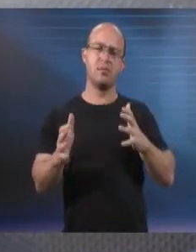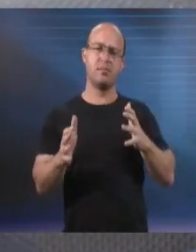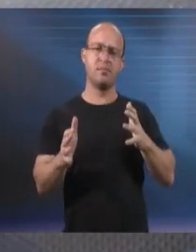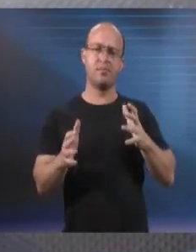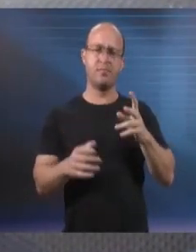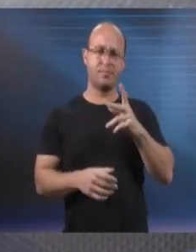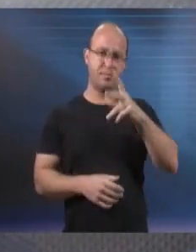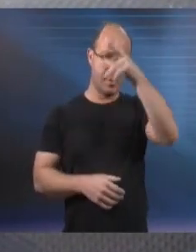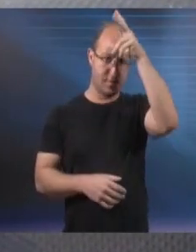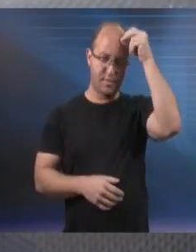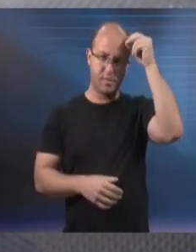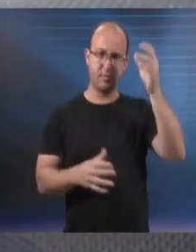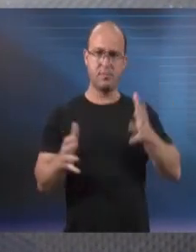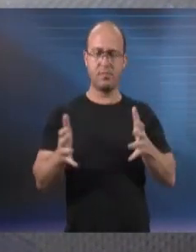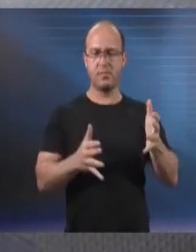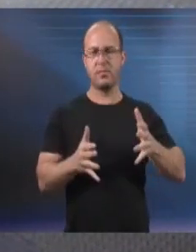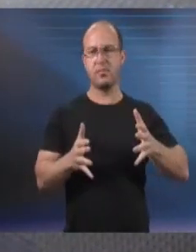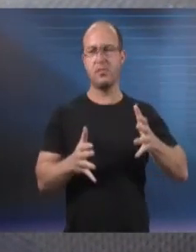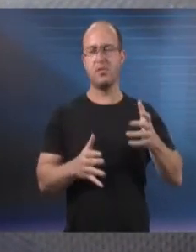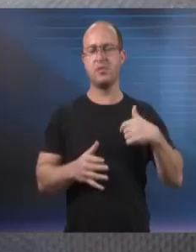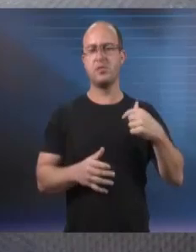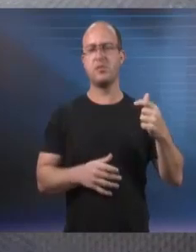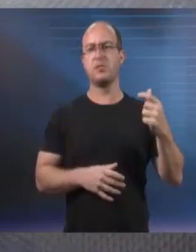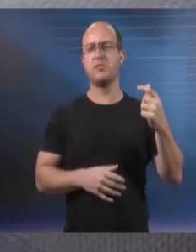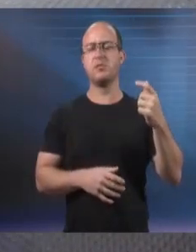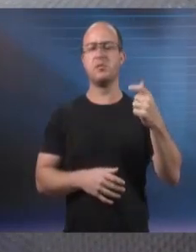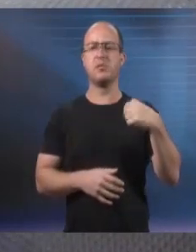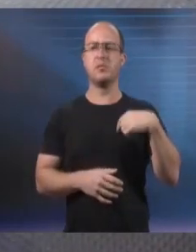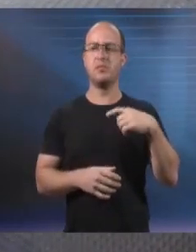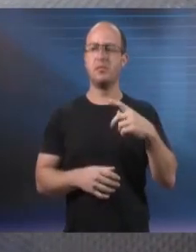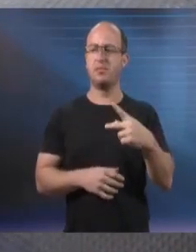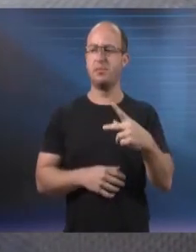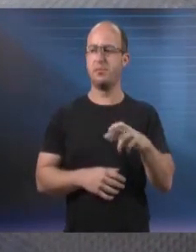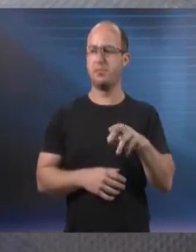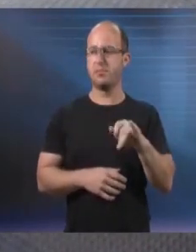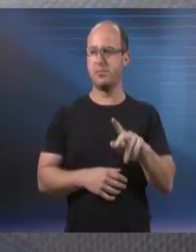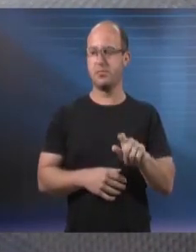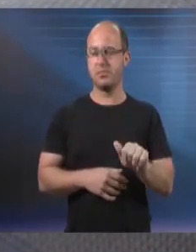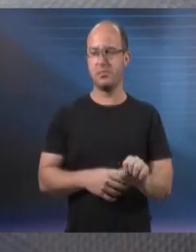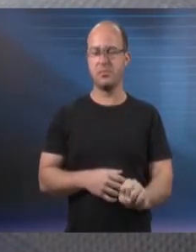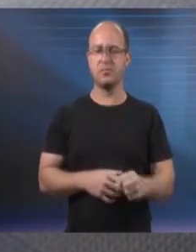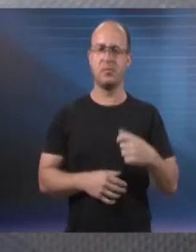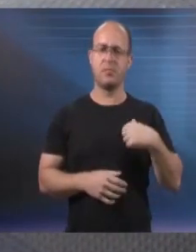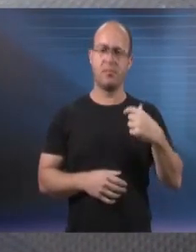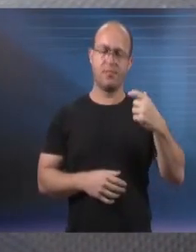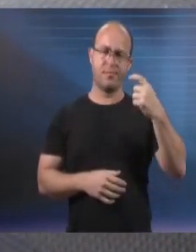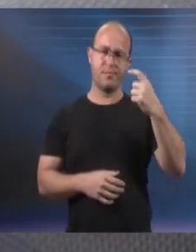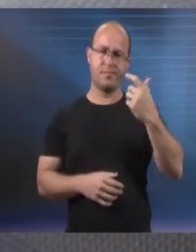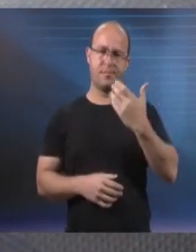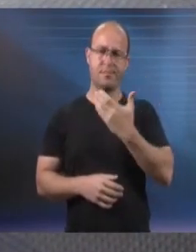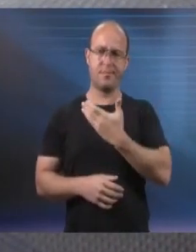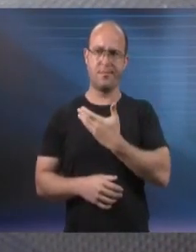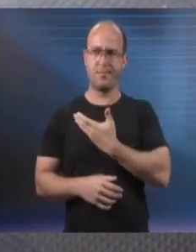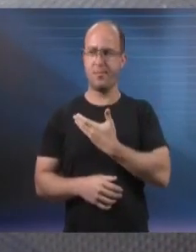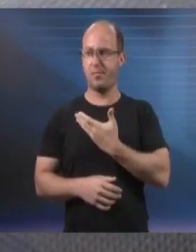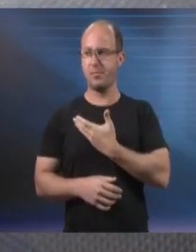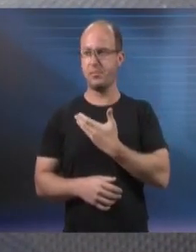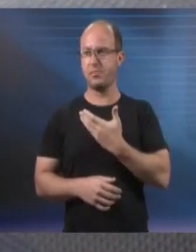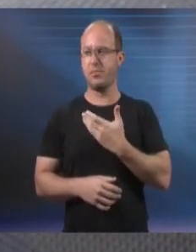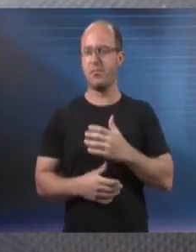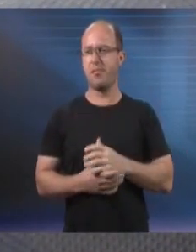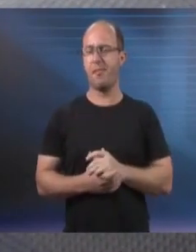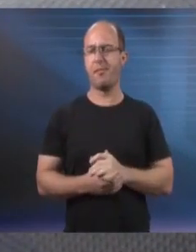naquela oportunidade recebi a incumbência por parte dos meus colegas prefeitos e prefeitas da